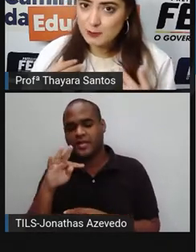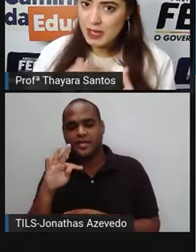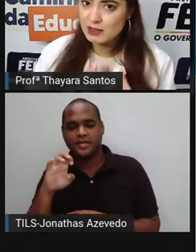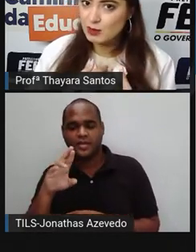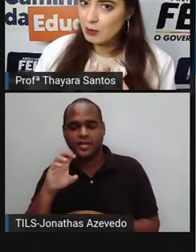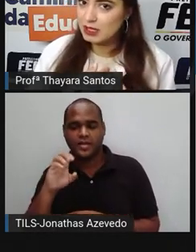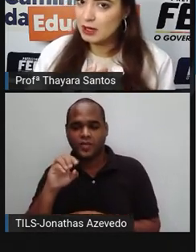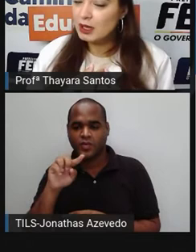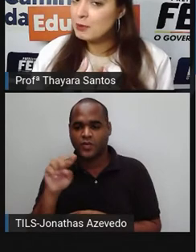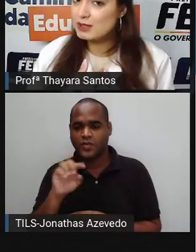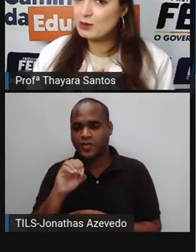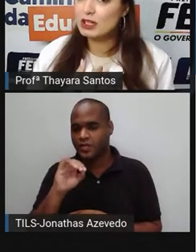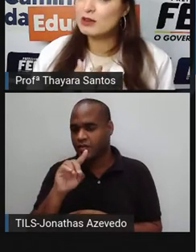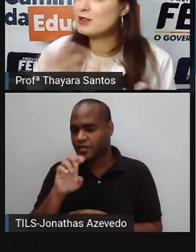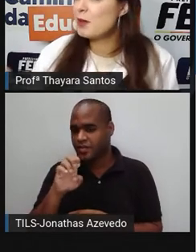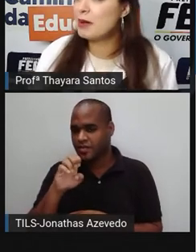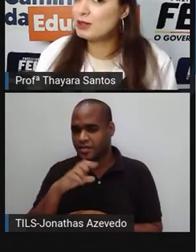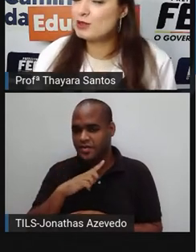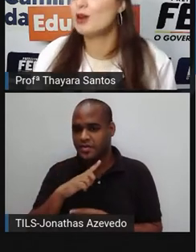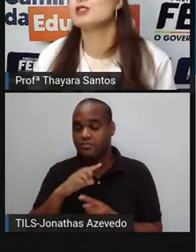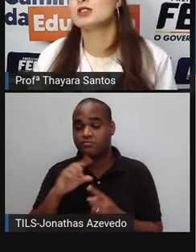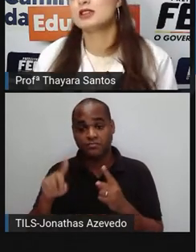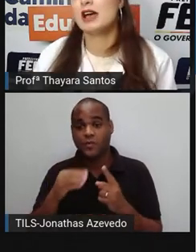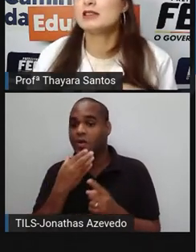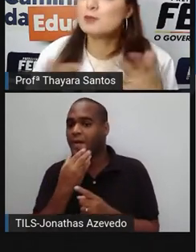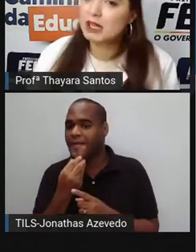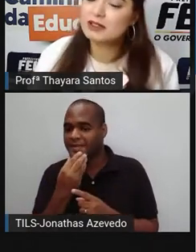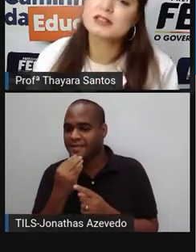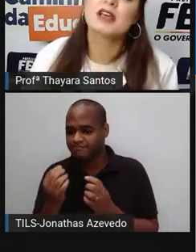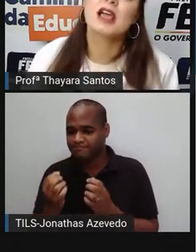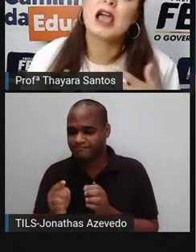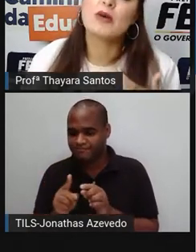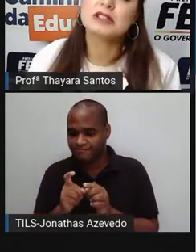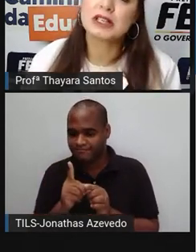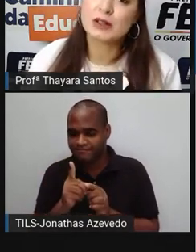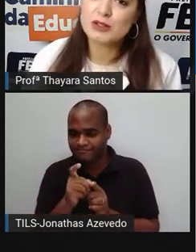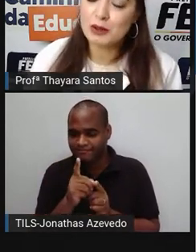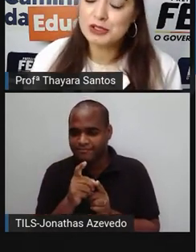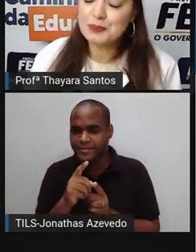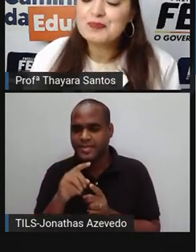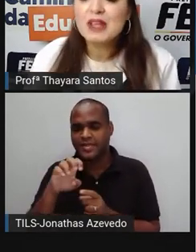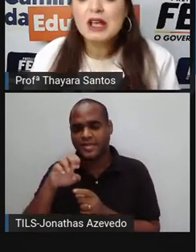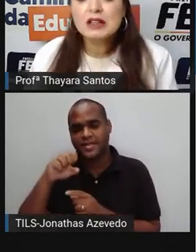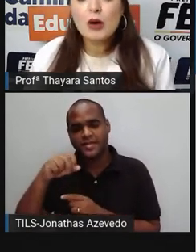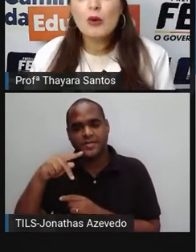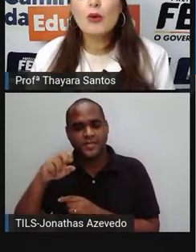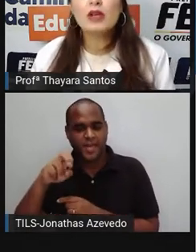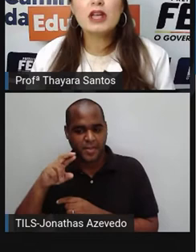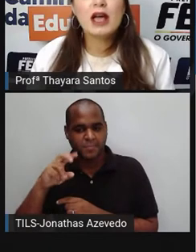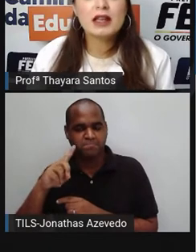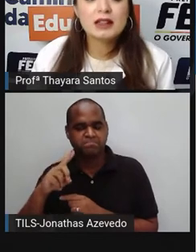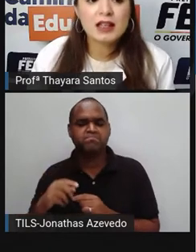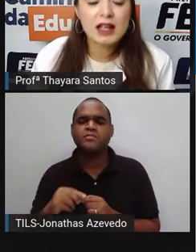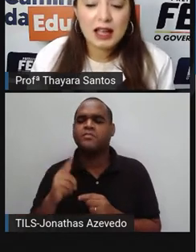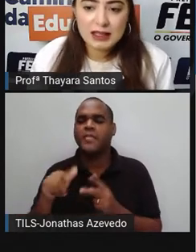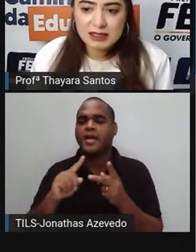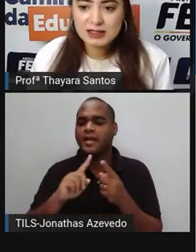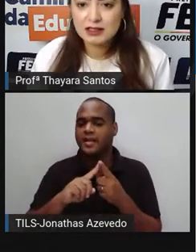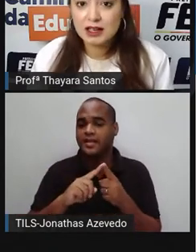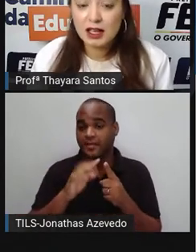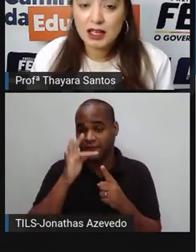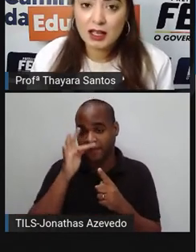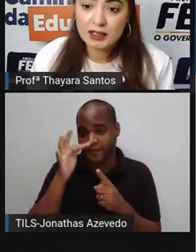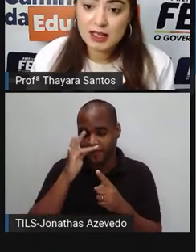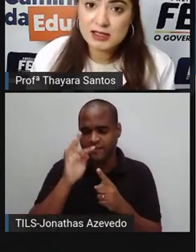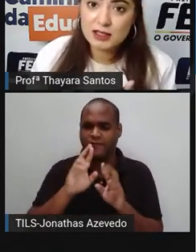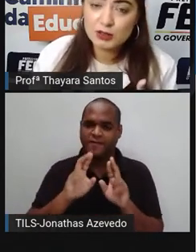na nossa espécie o gameta masculino espermatozóide nas plantas é um anterozoide Então o que é que tem